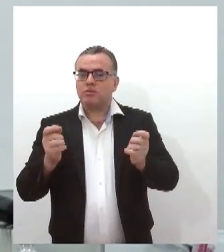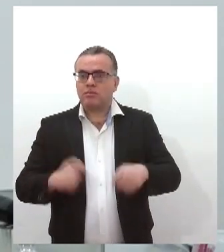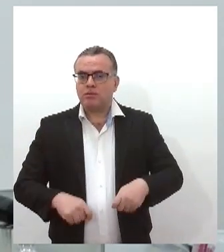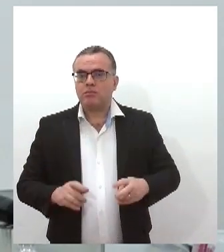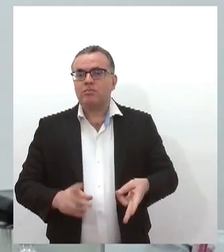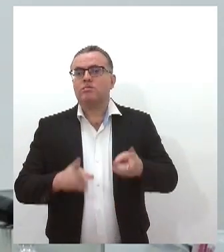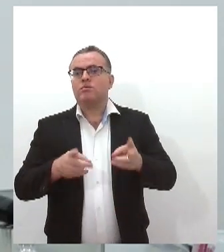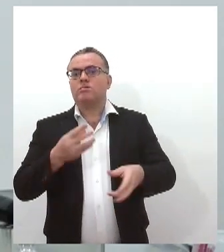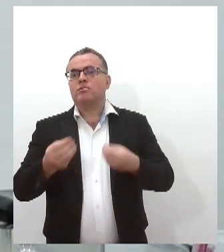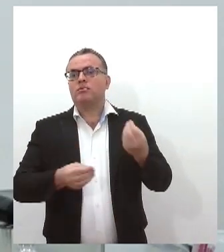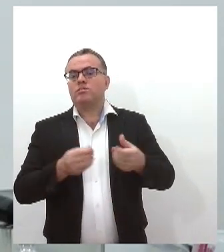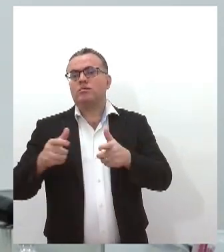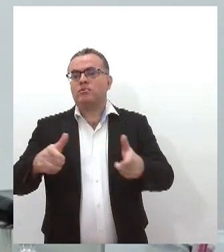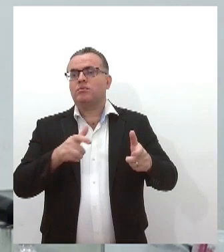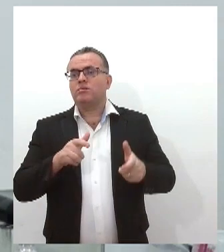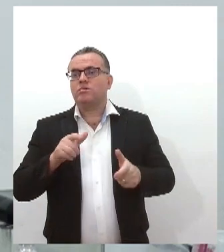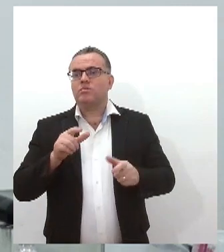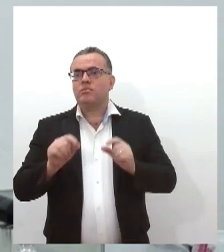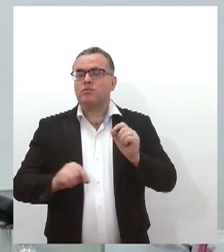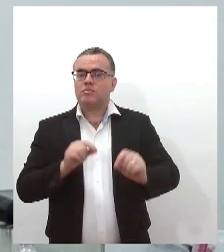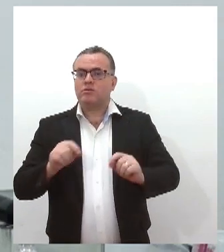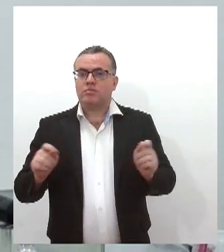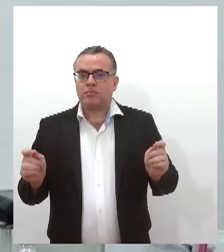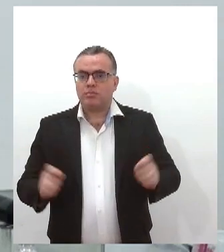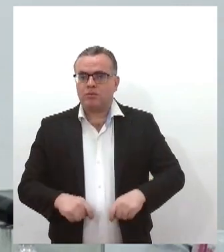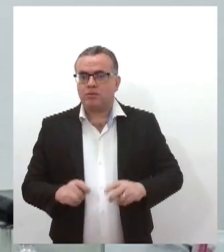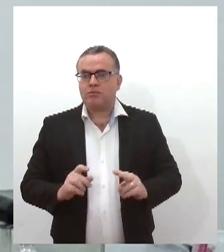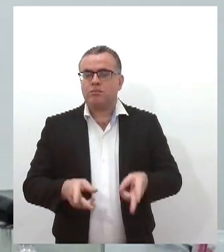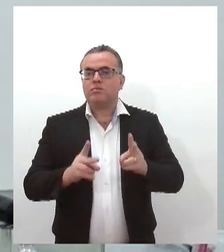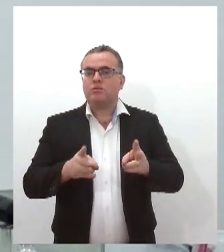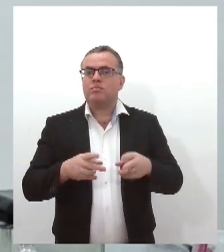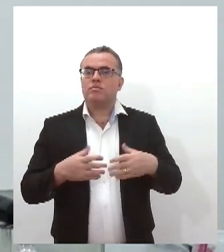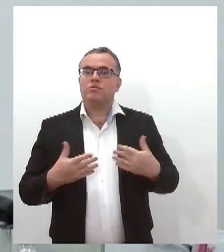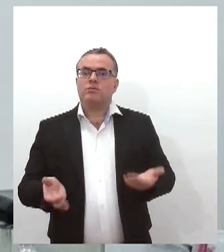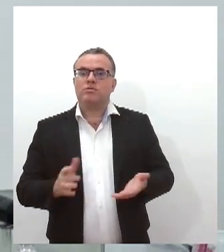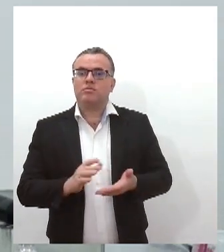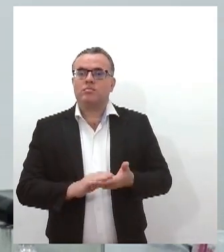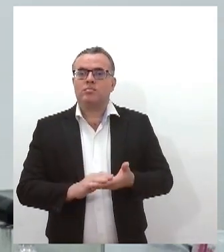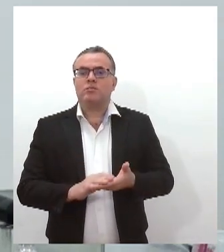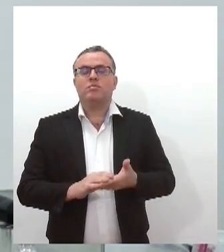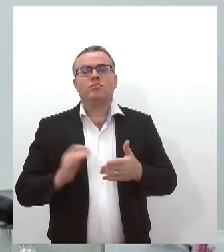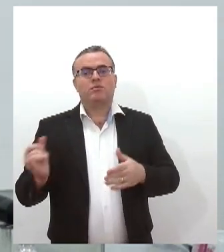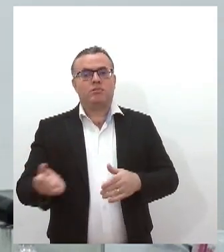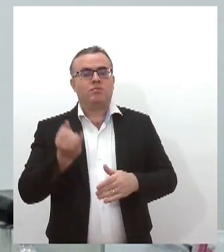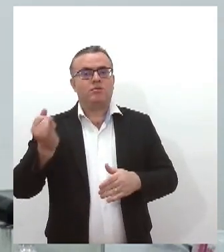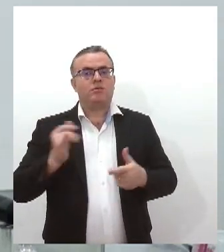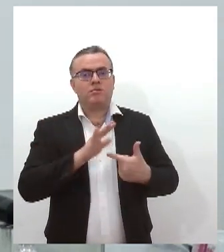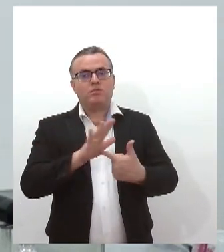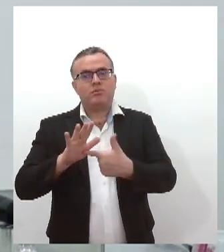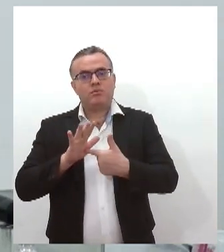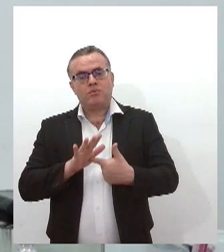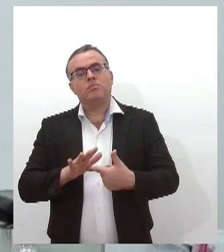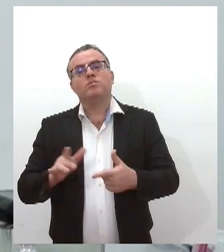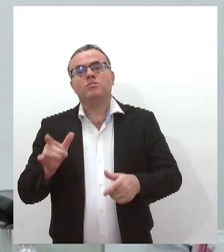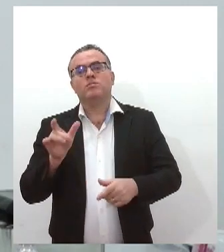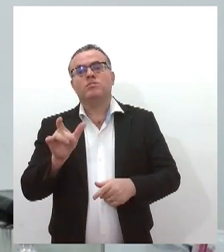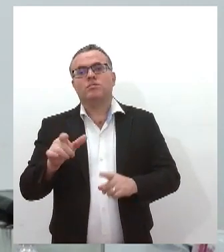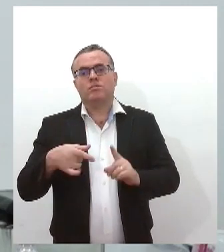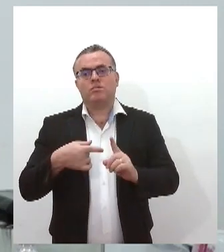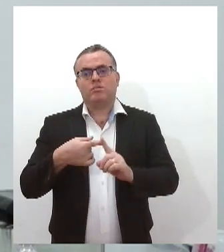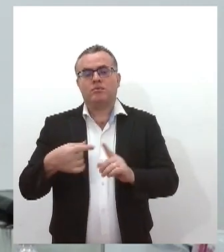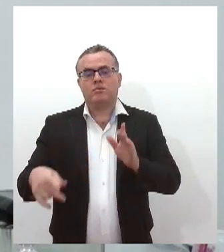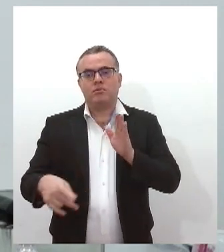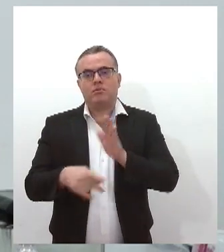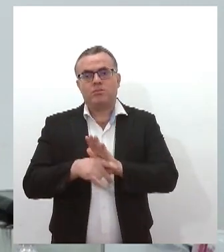em estabelecimentos que estão recebendo o tipo do cartão. Importante salientar que o cartão é de uso exclusivo para gêneros alimentícios,